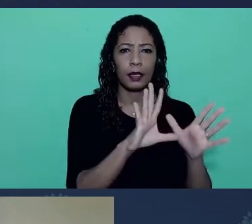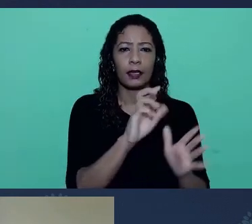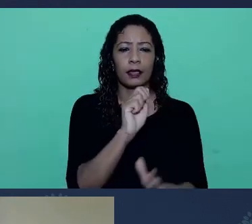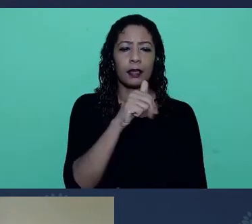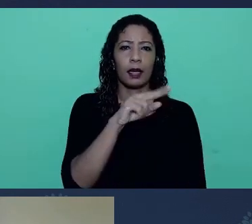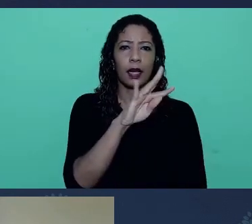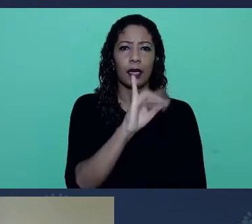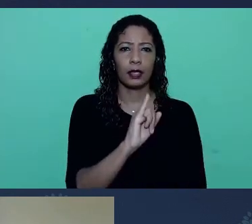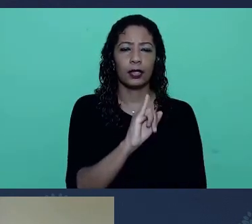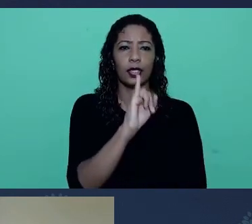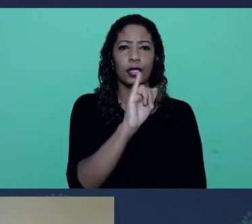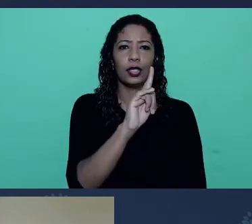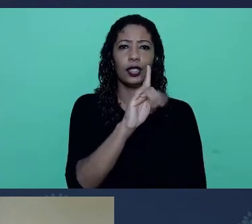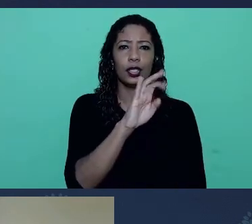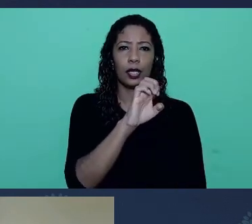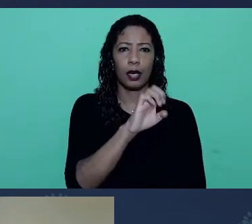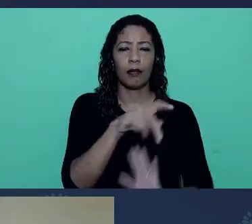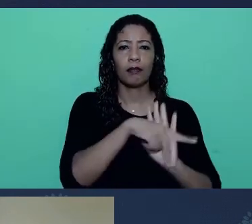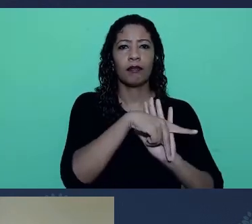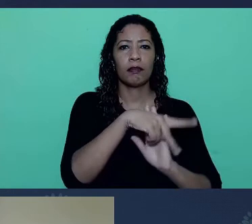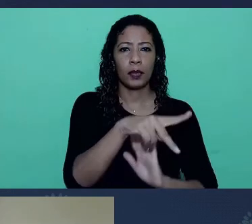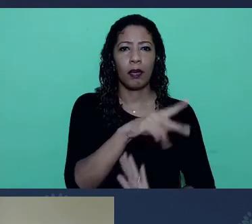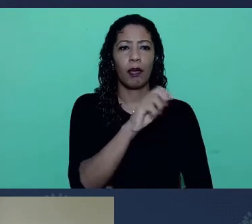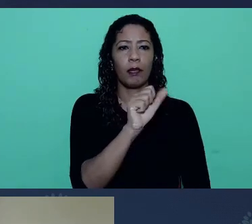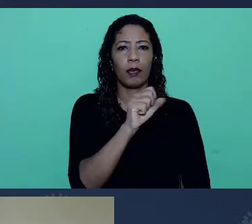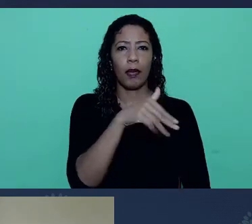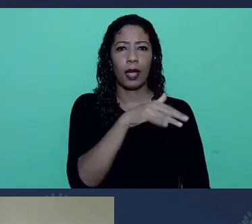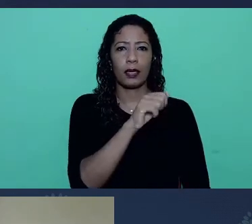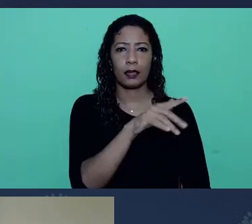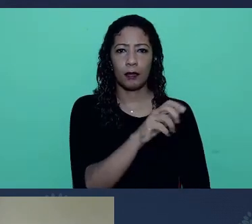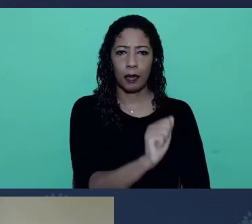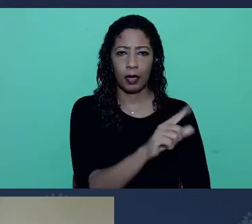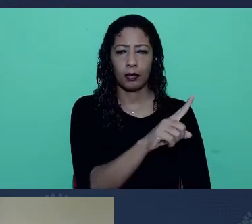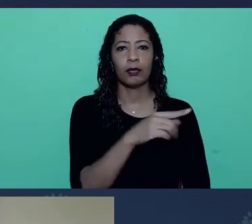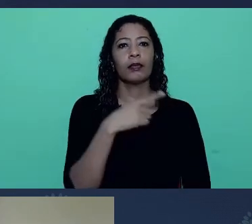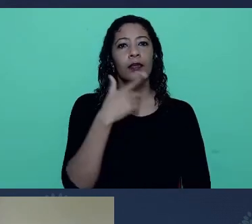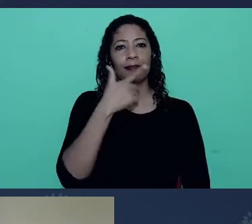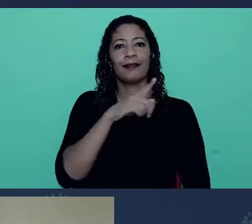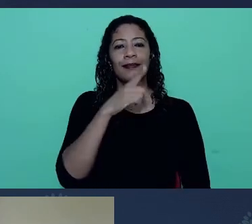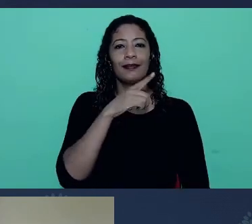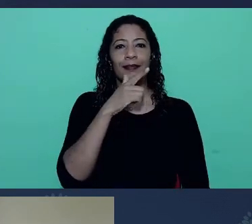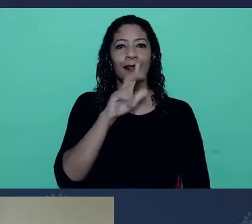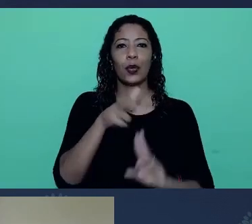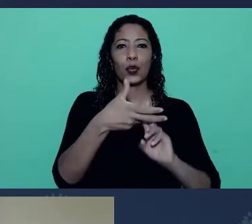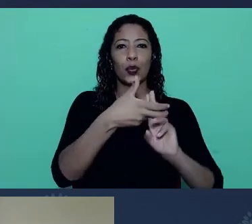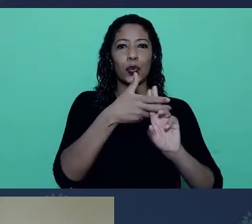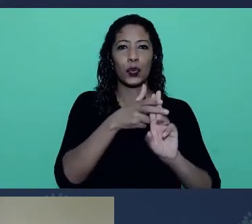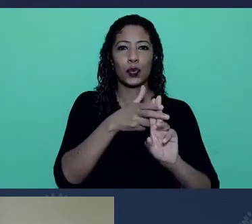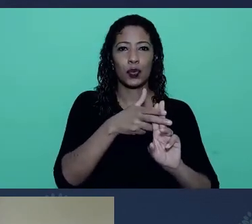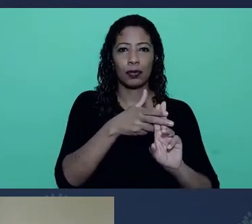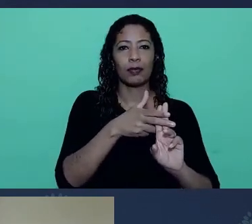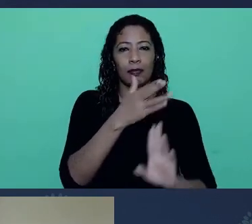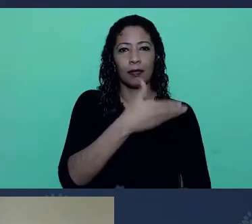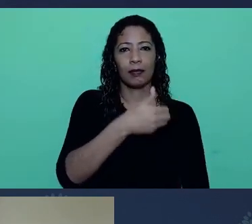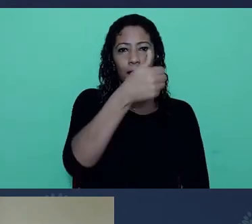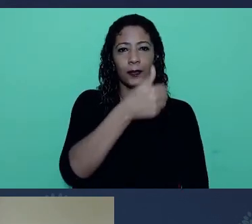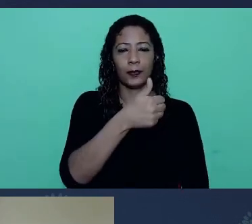os asmáticos, então é evidente que isso vai entrar no SUS com uma força maior num momento muito próximo.